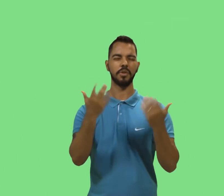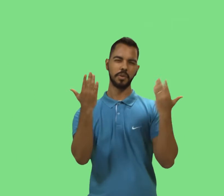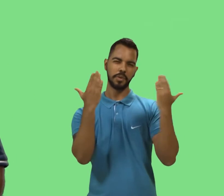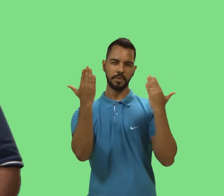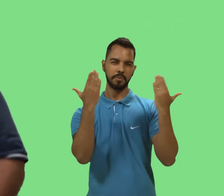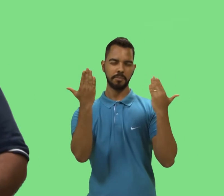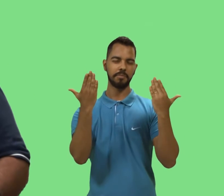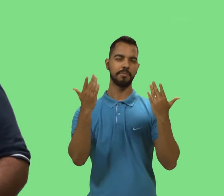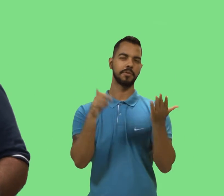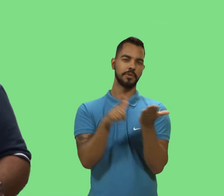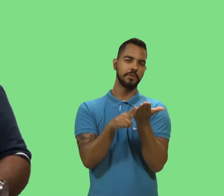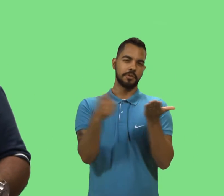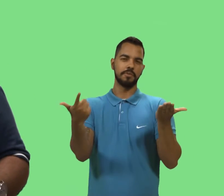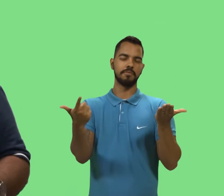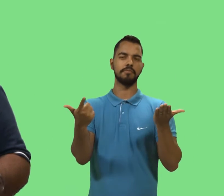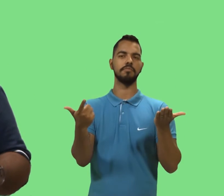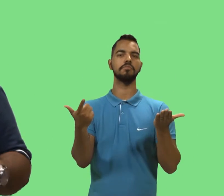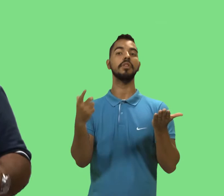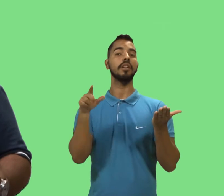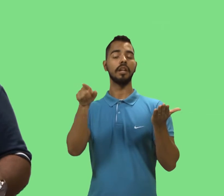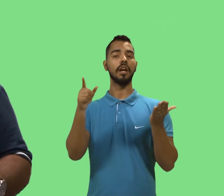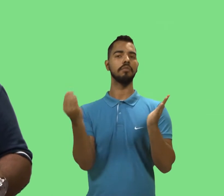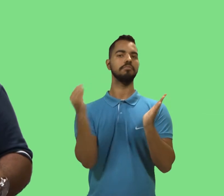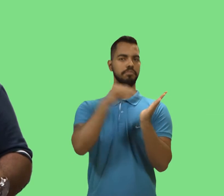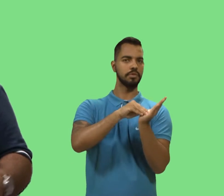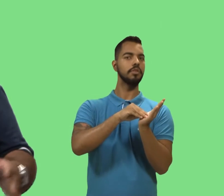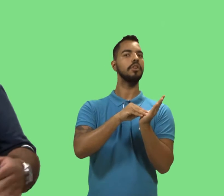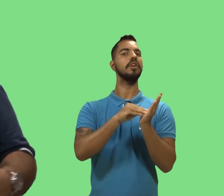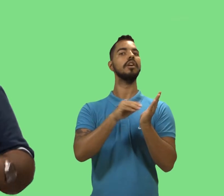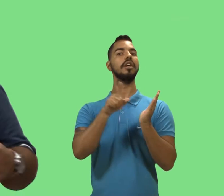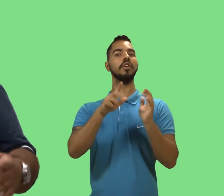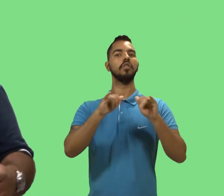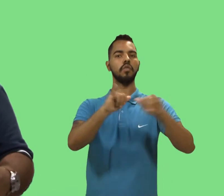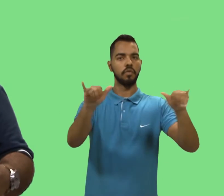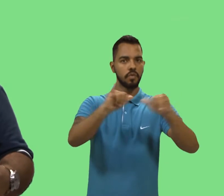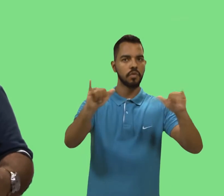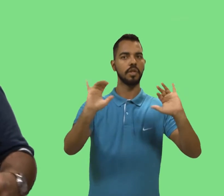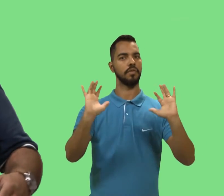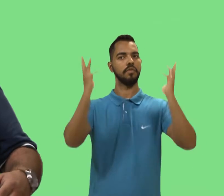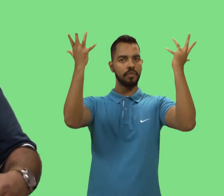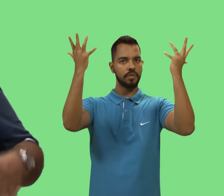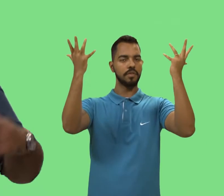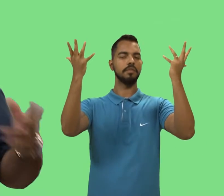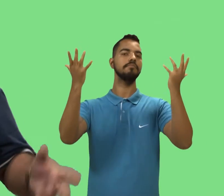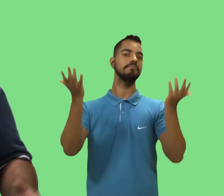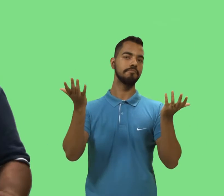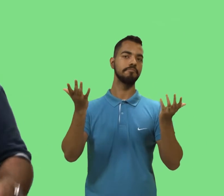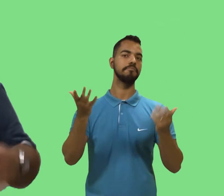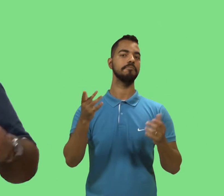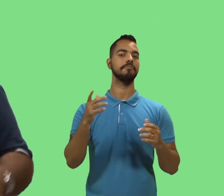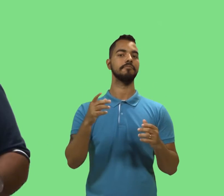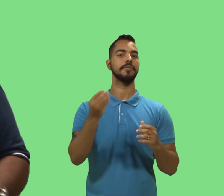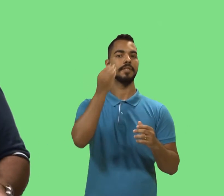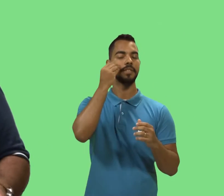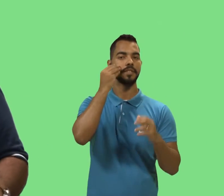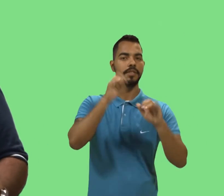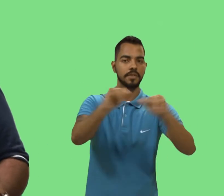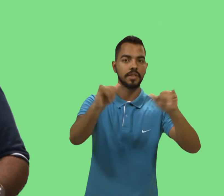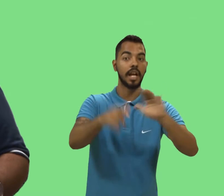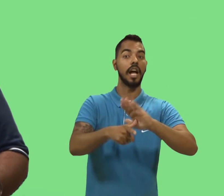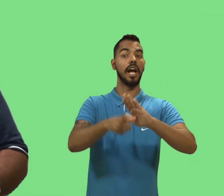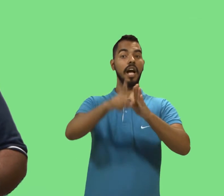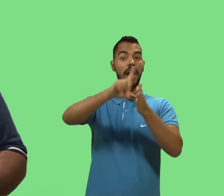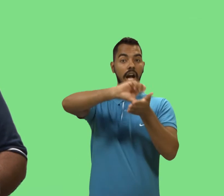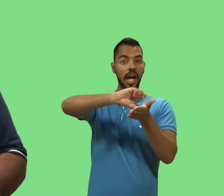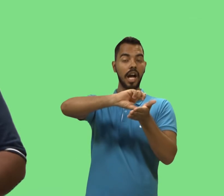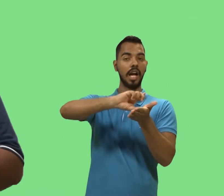para repassar informações sobre notícias e eventos, a fim de divulgar estes fatos ou acontecimentos antes da publicação